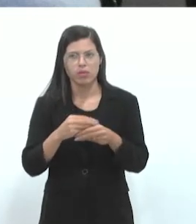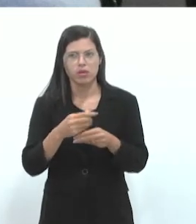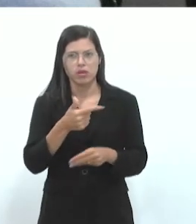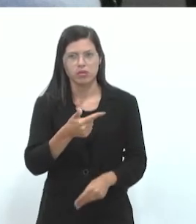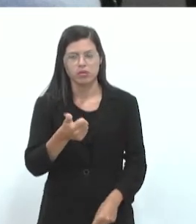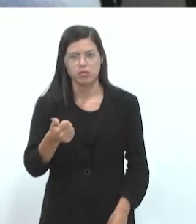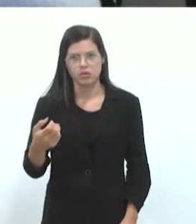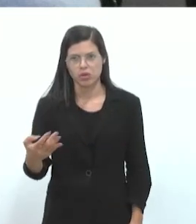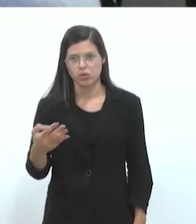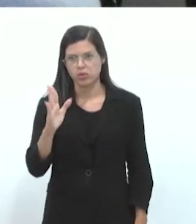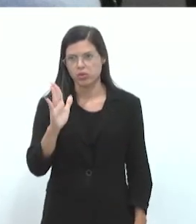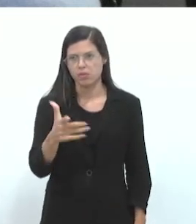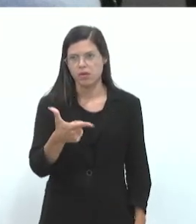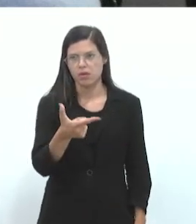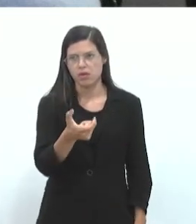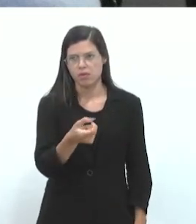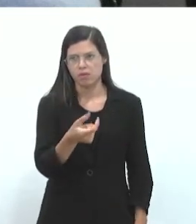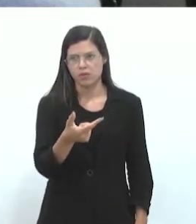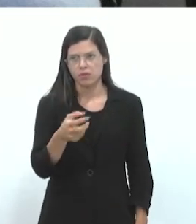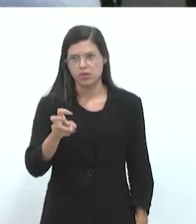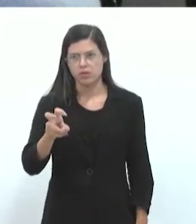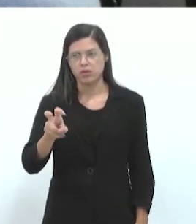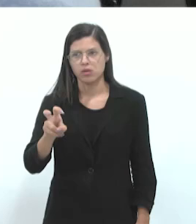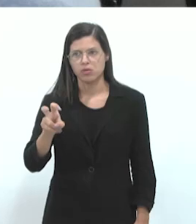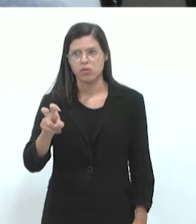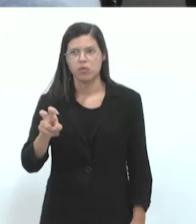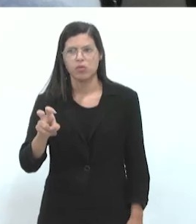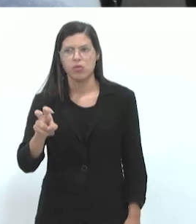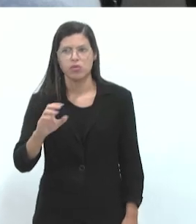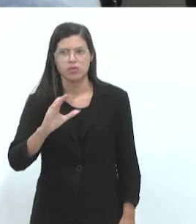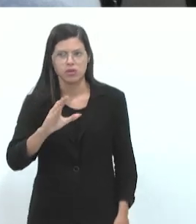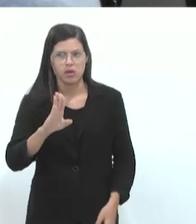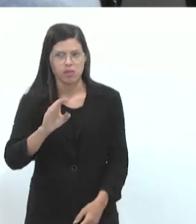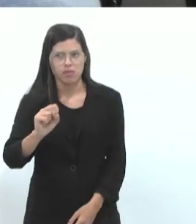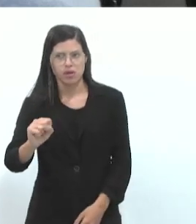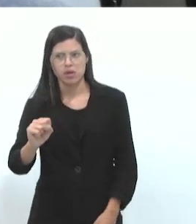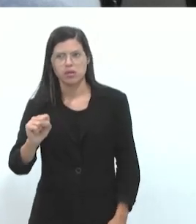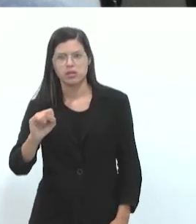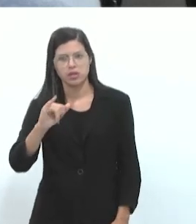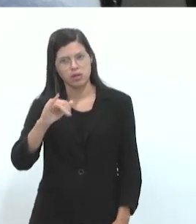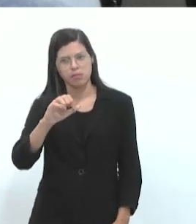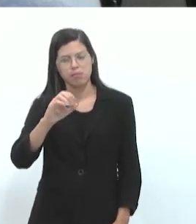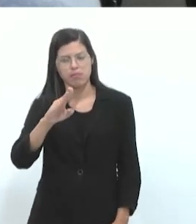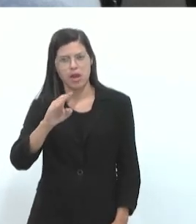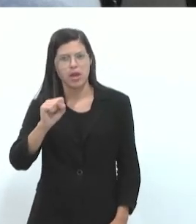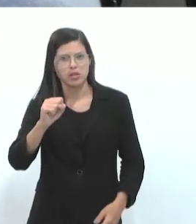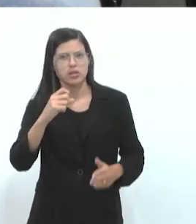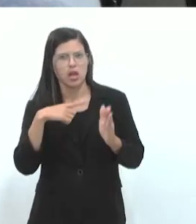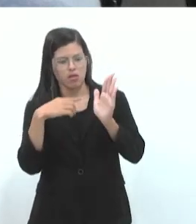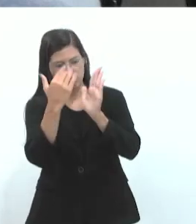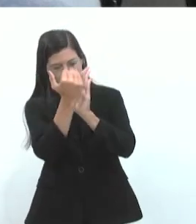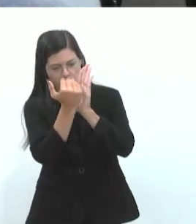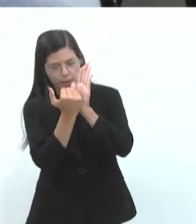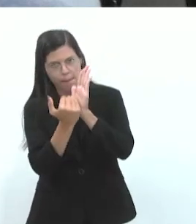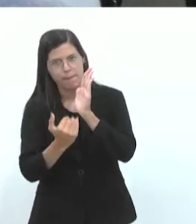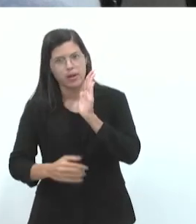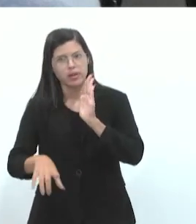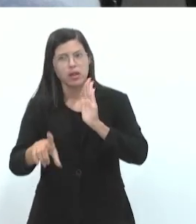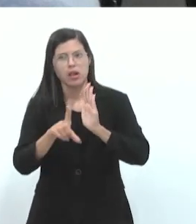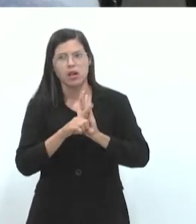de 25, que com o CBS eles fazem lá, e o IBS a relação grande, e os contidos na